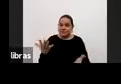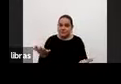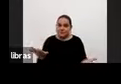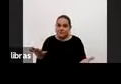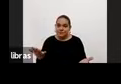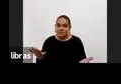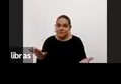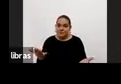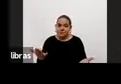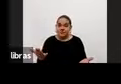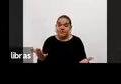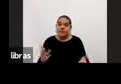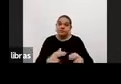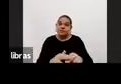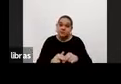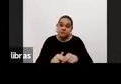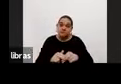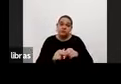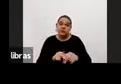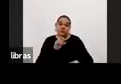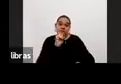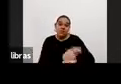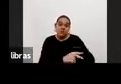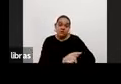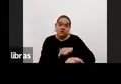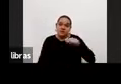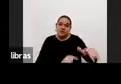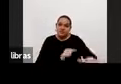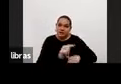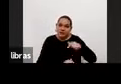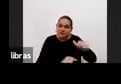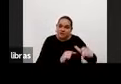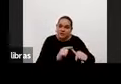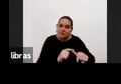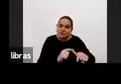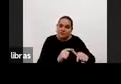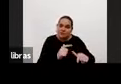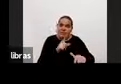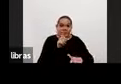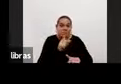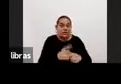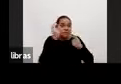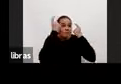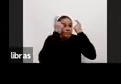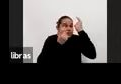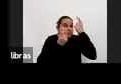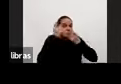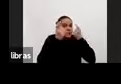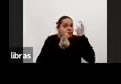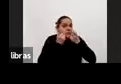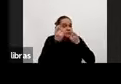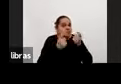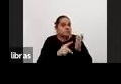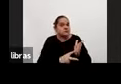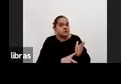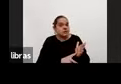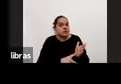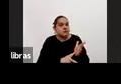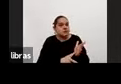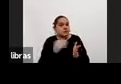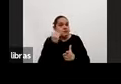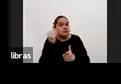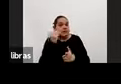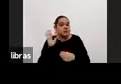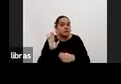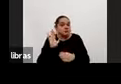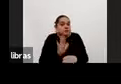do emprego de quem está empregado passa a ser uma preocupação do movimento sindical de descobrir